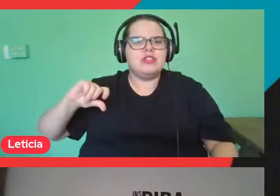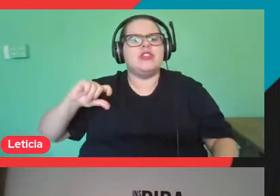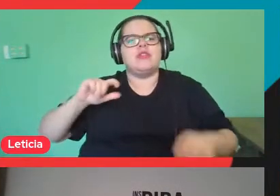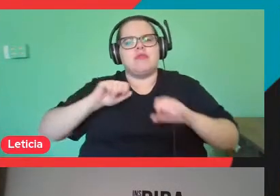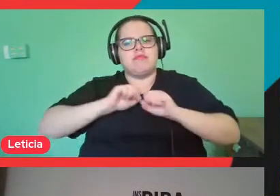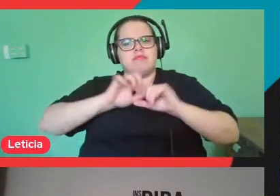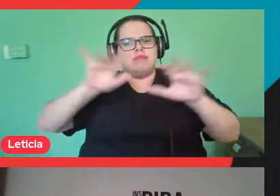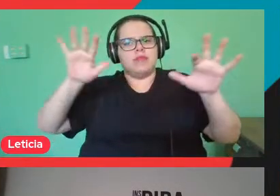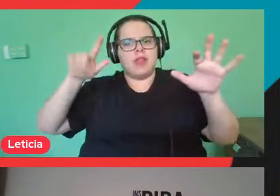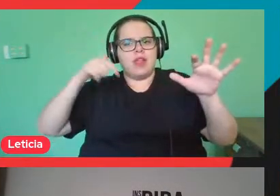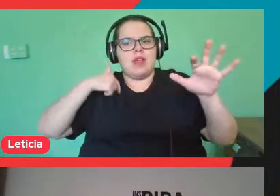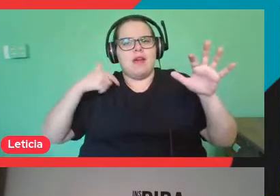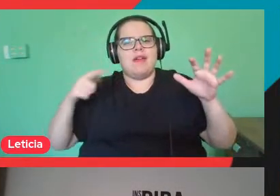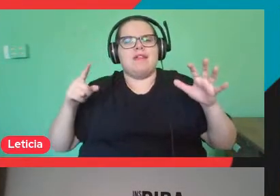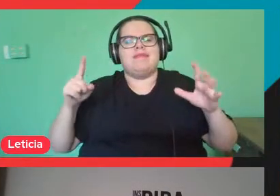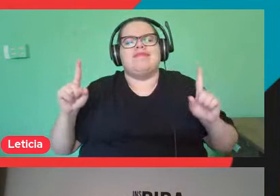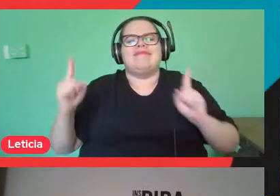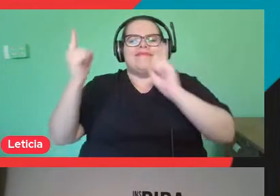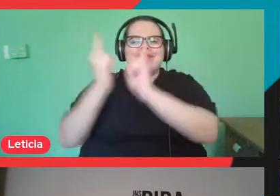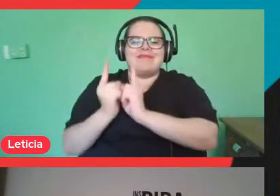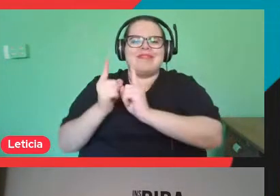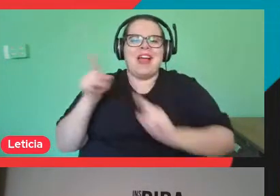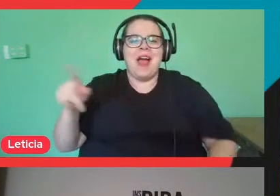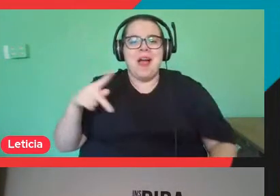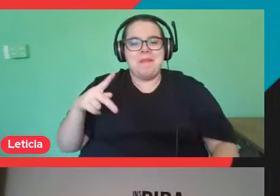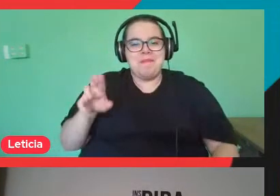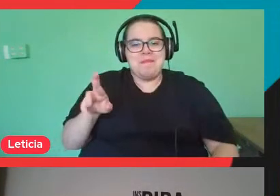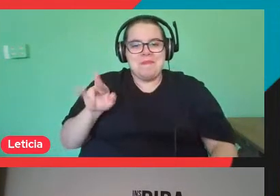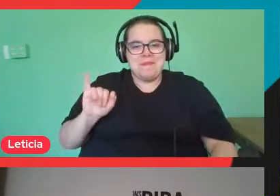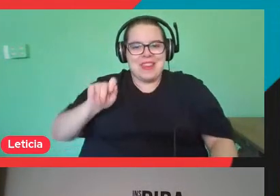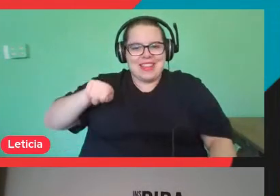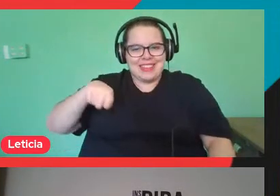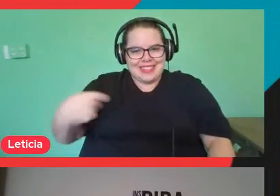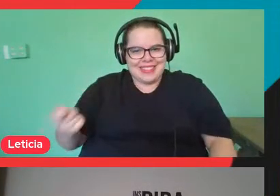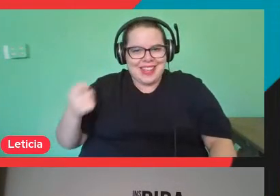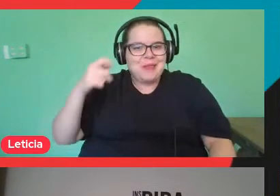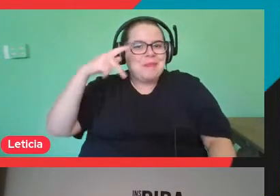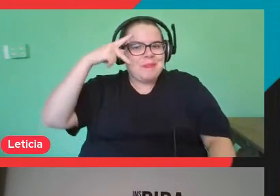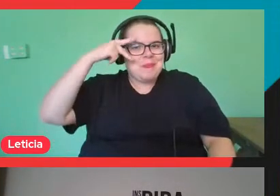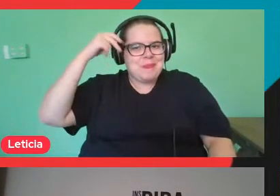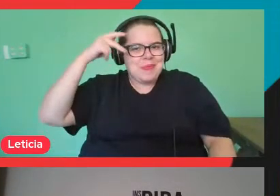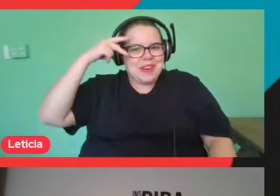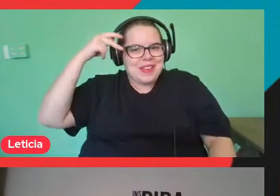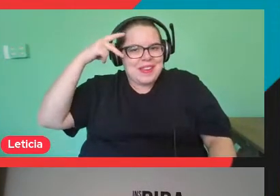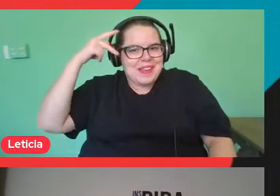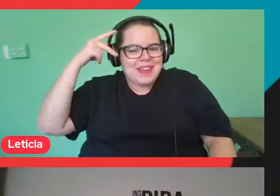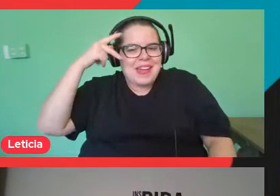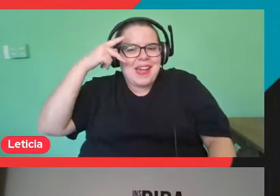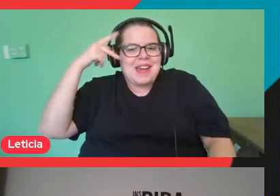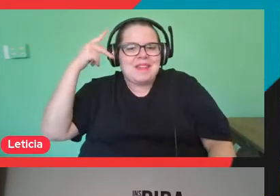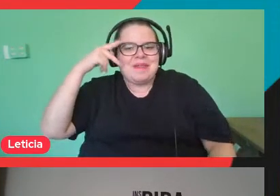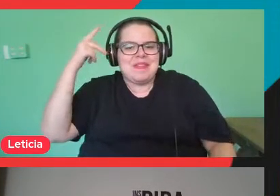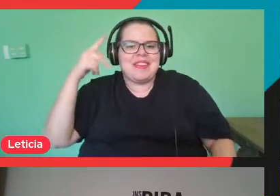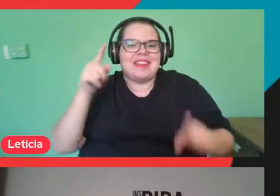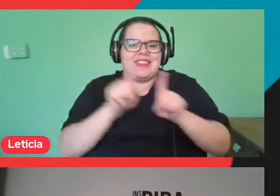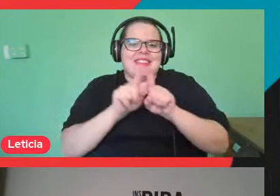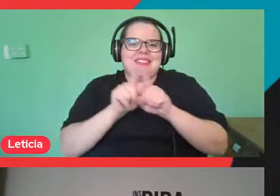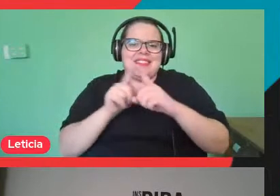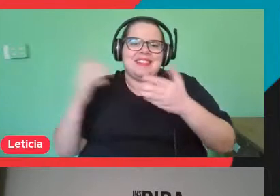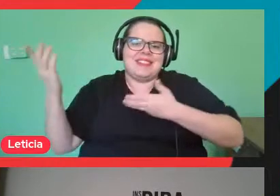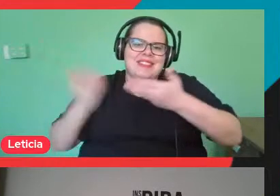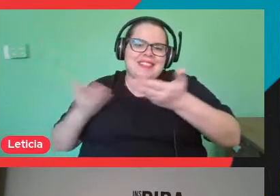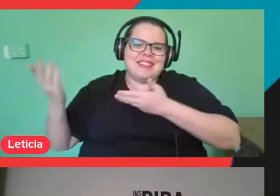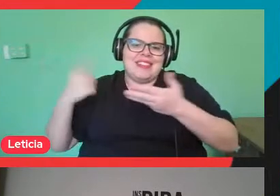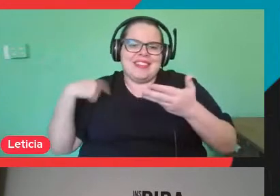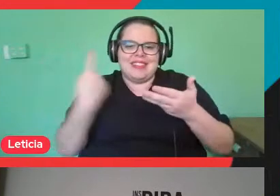2019 e me encontrei aqui com a Pri, que também já era facilitadora. E aí a gente começou a tocar aqui,